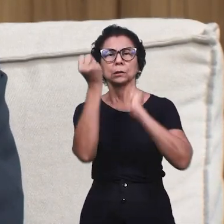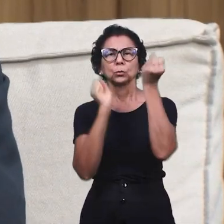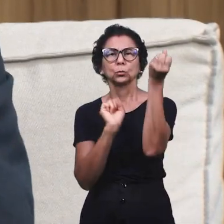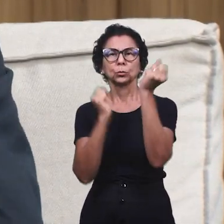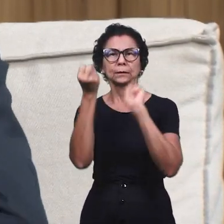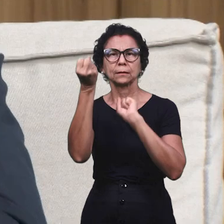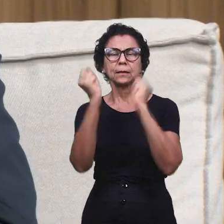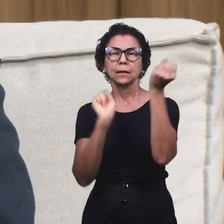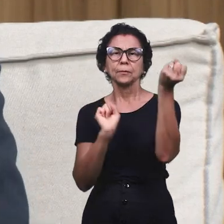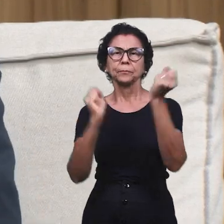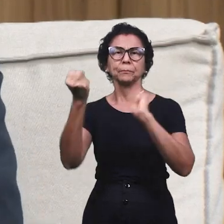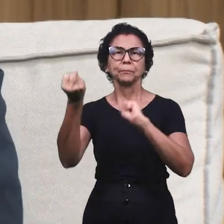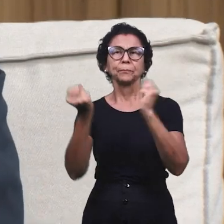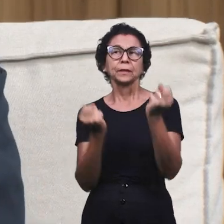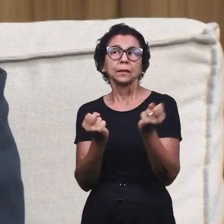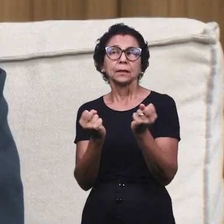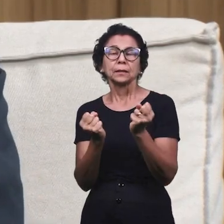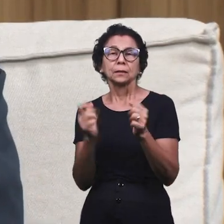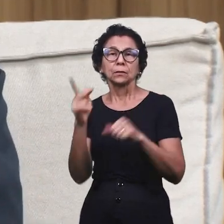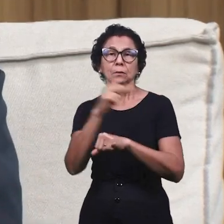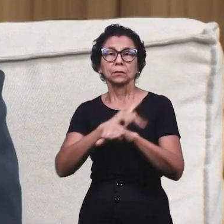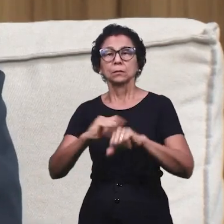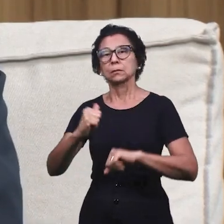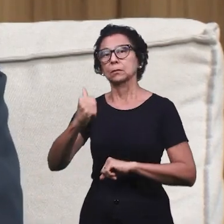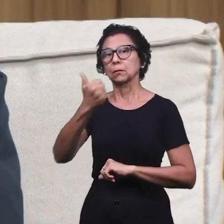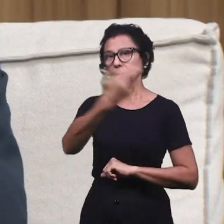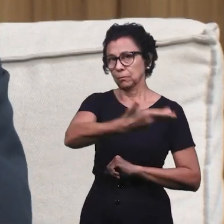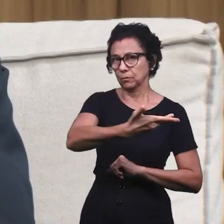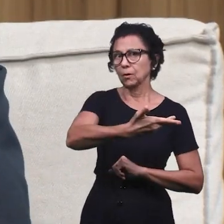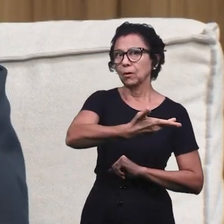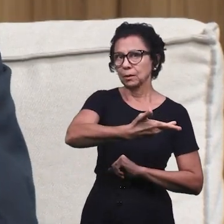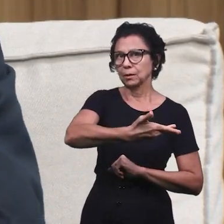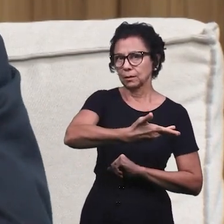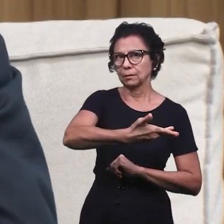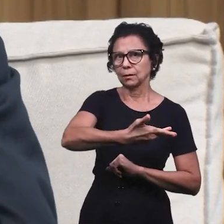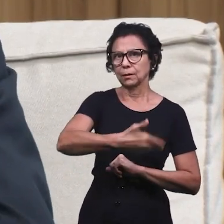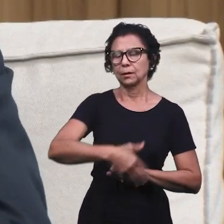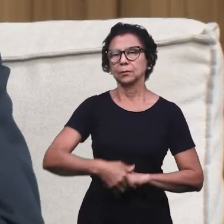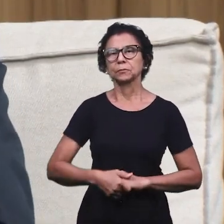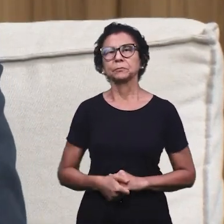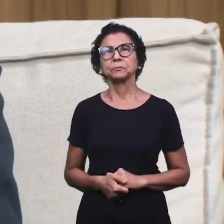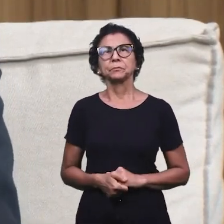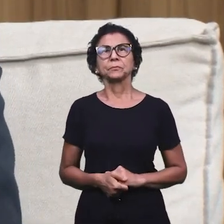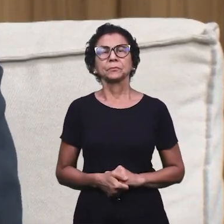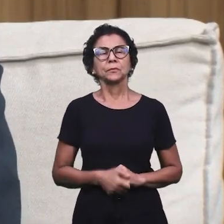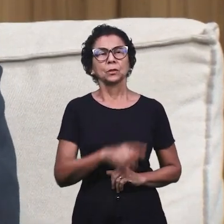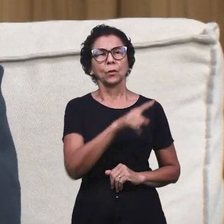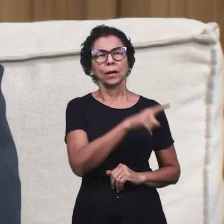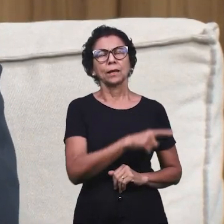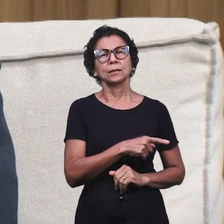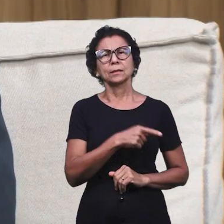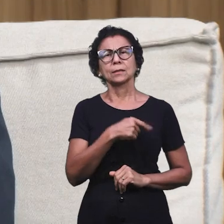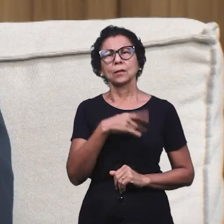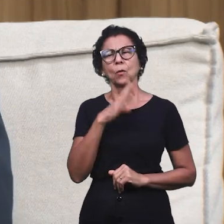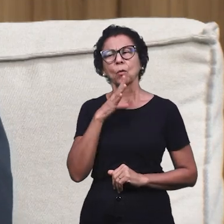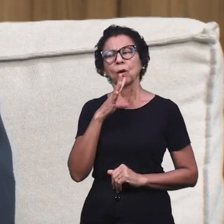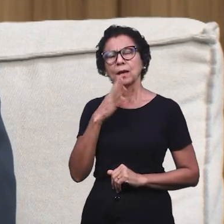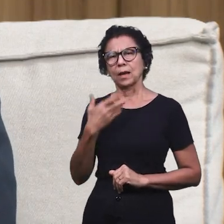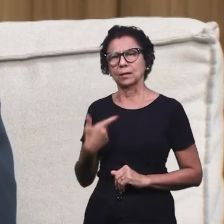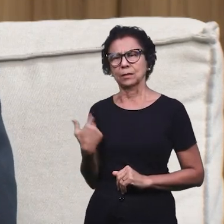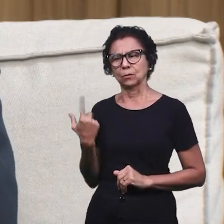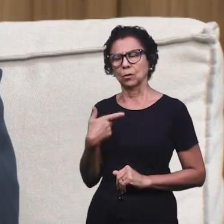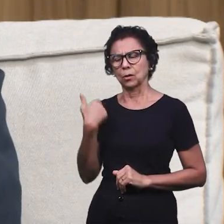gente vai para fora do país, quando você conversa, você sabe que é do Brasil, eles querem importar